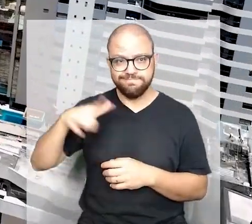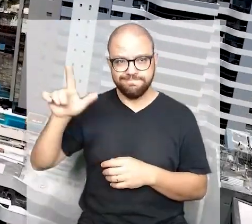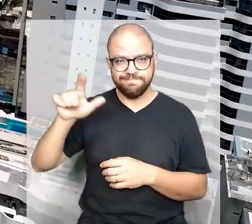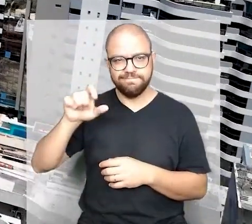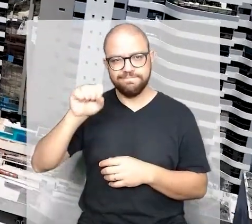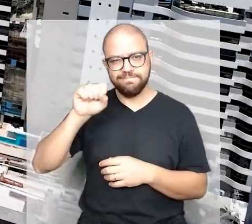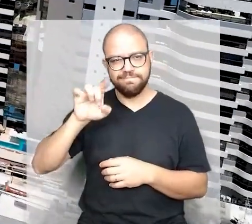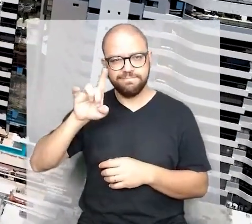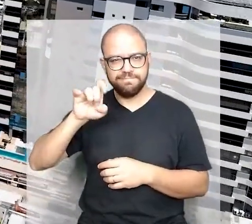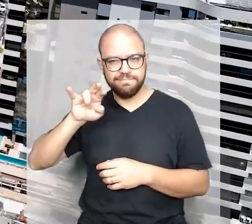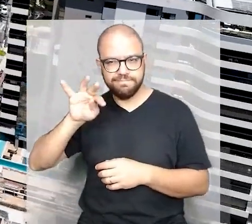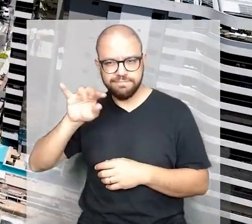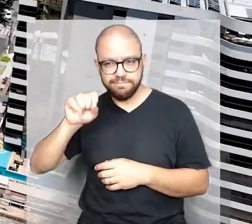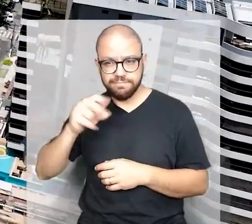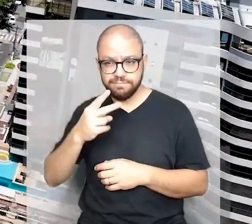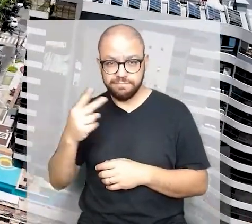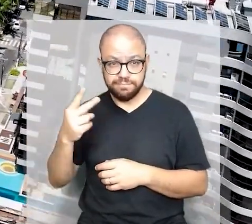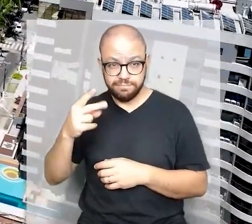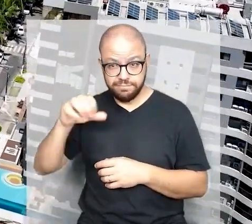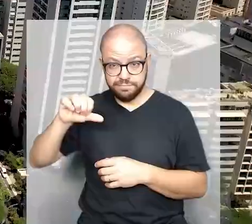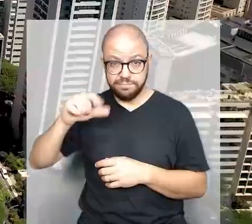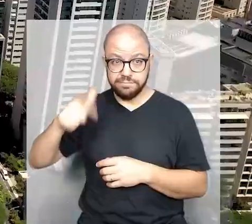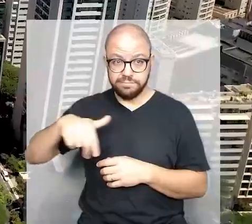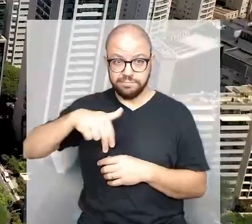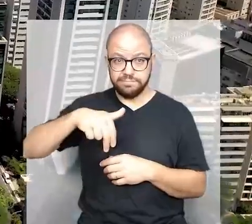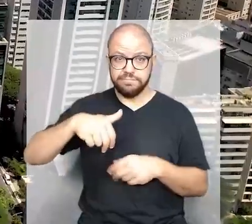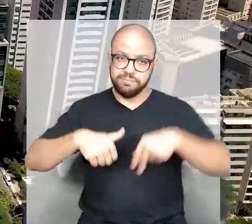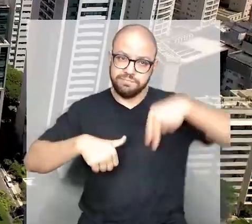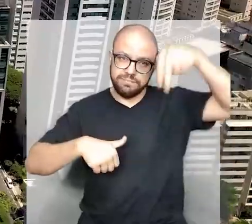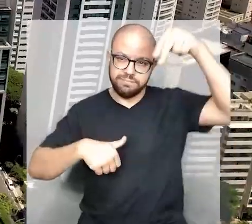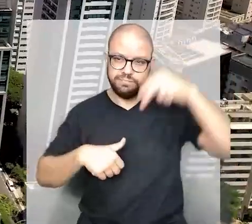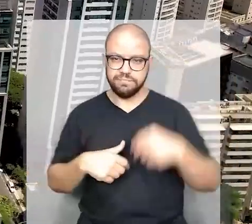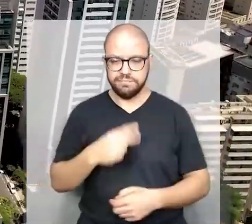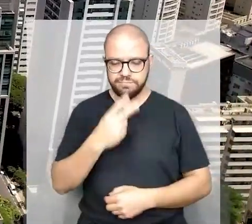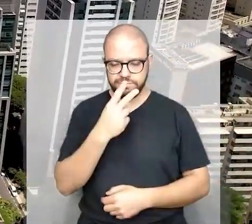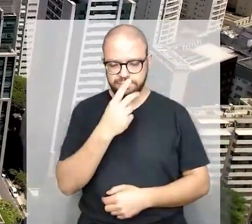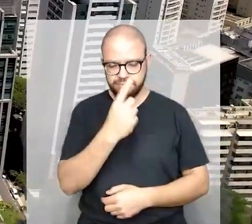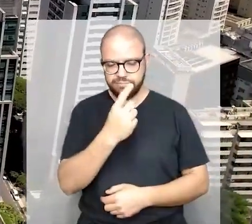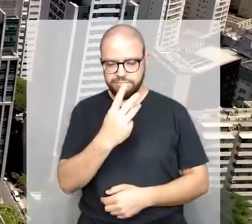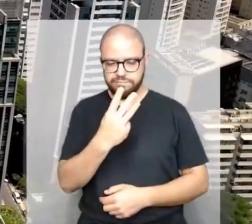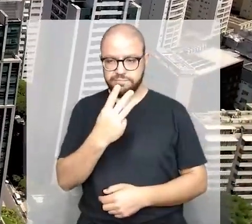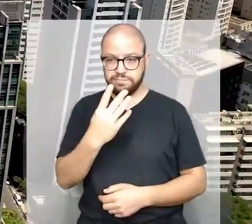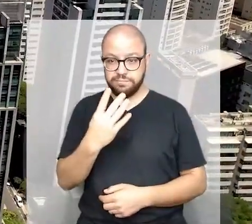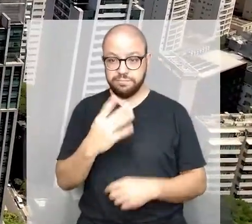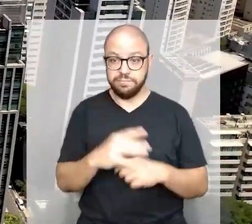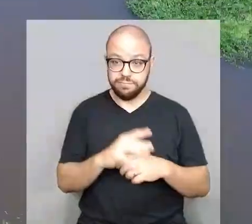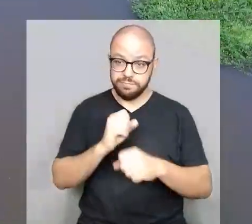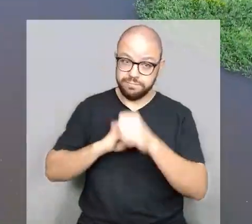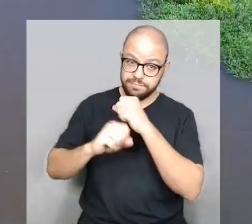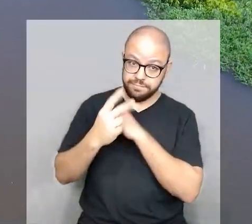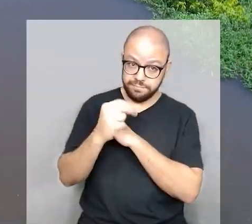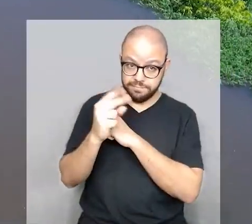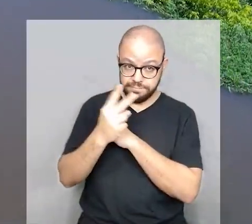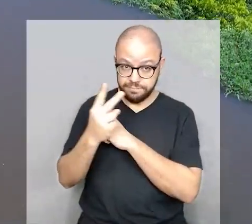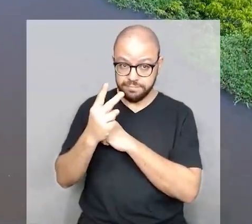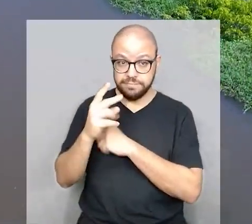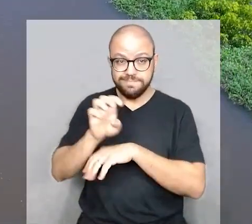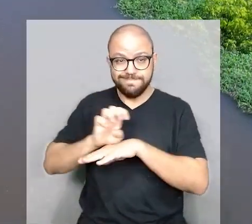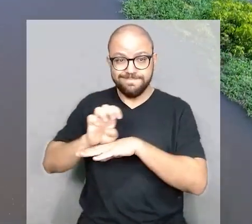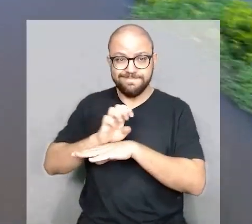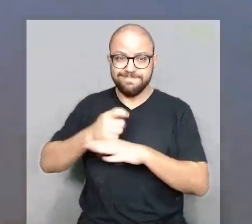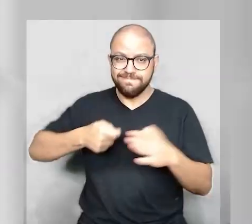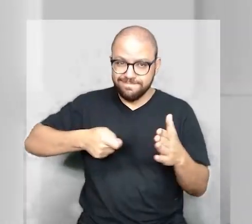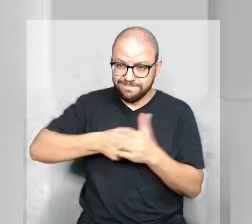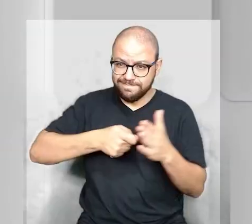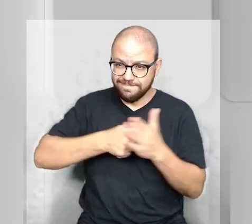com 356 denúncias, seguido do Sudeste, 229 e Norte,